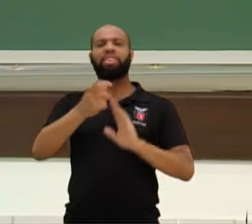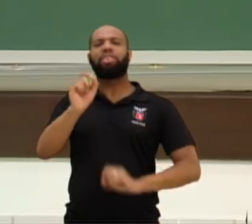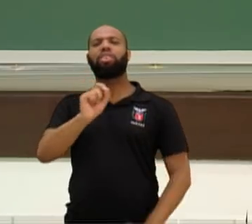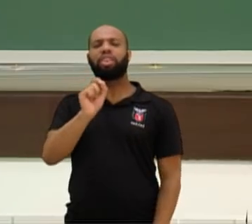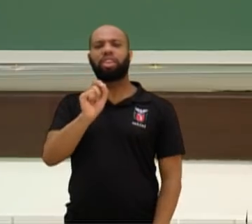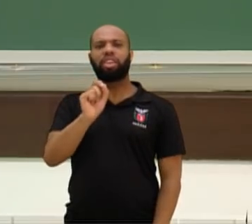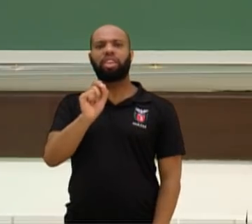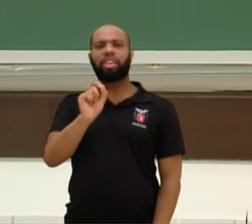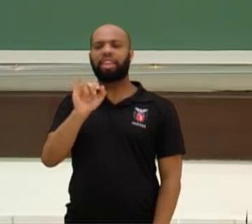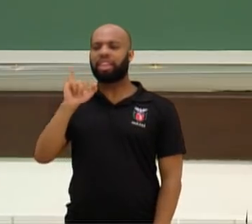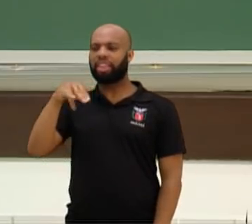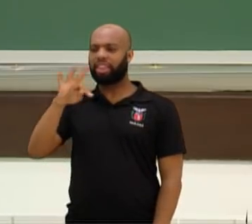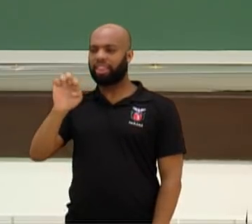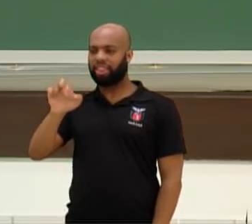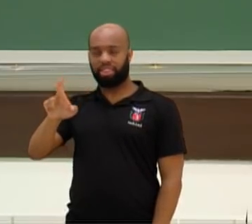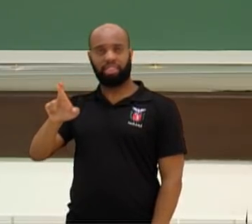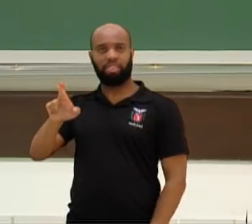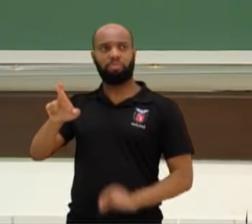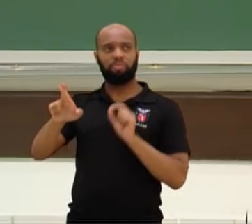Inter